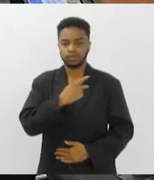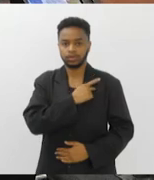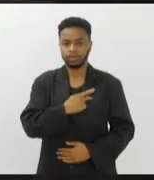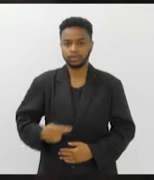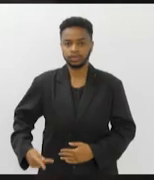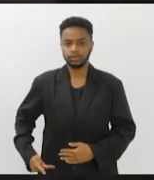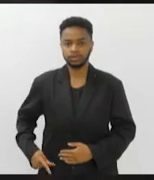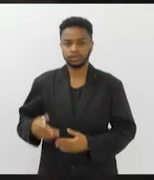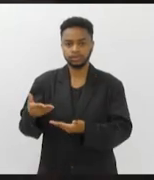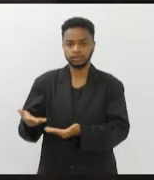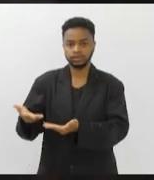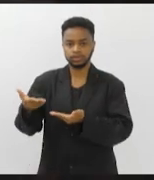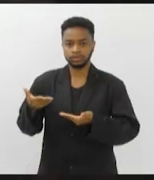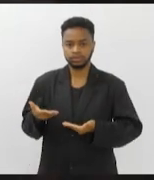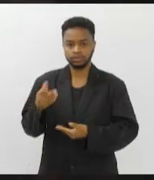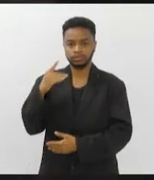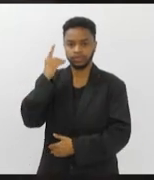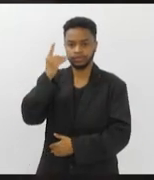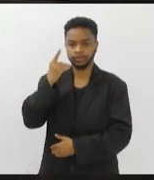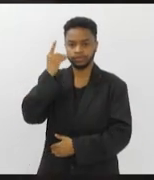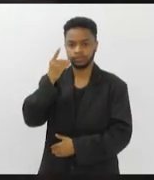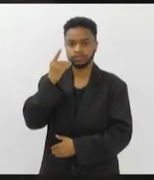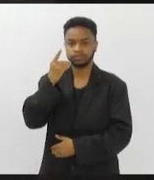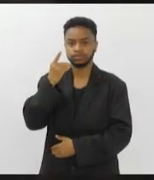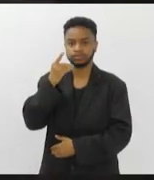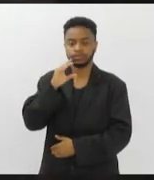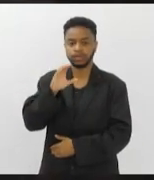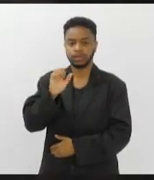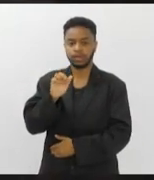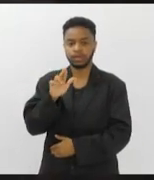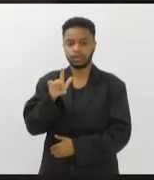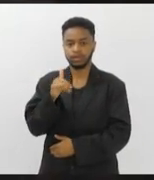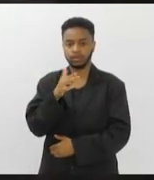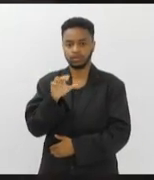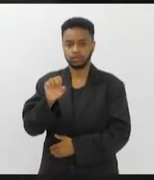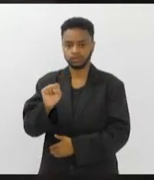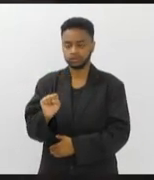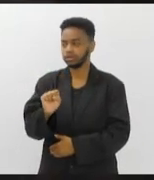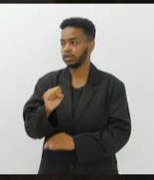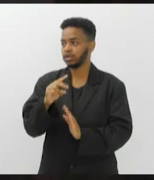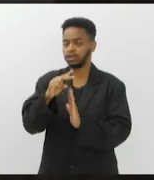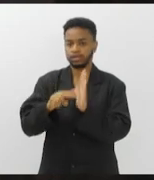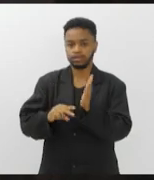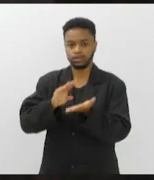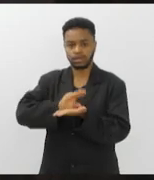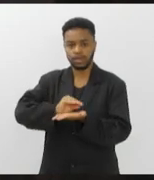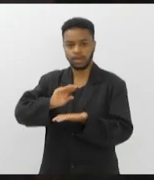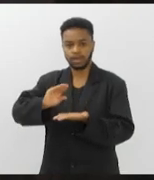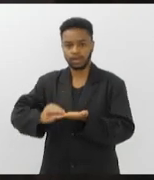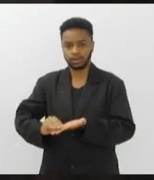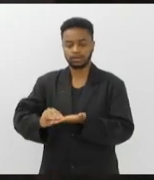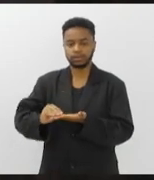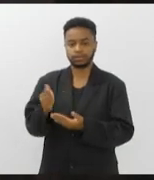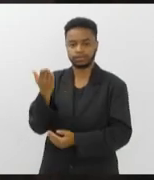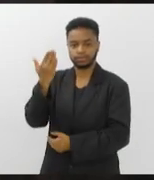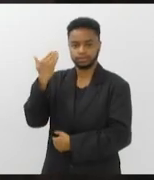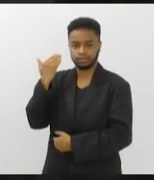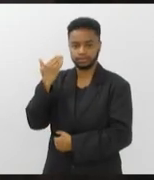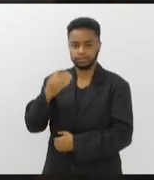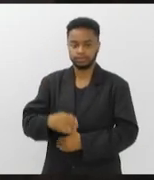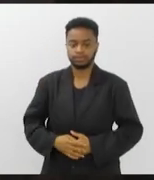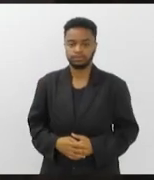presidência convida o senhor deputado Carlinhos do BNH para fazer a leitura da ata da